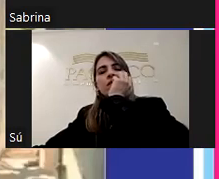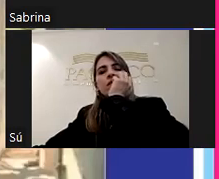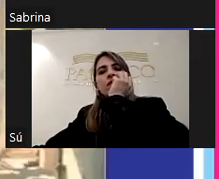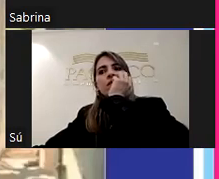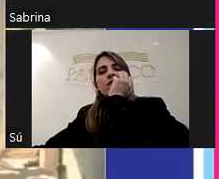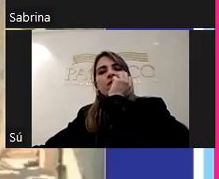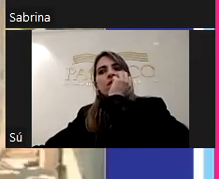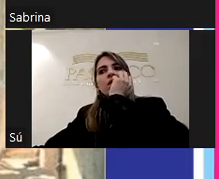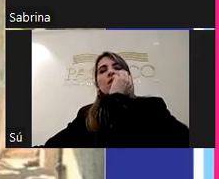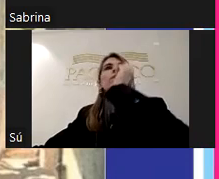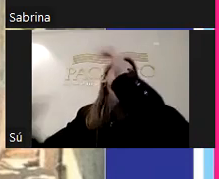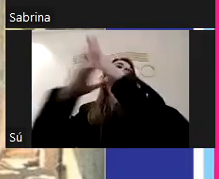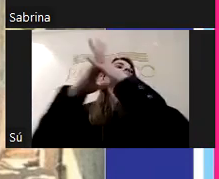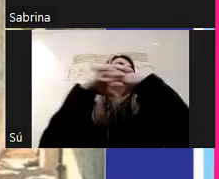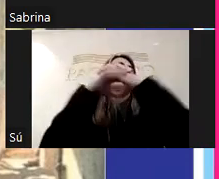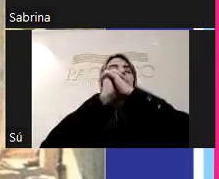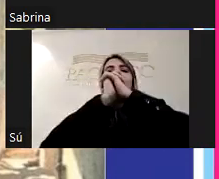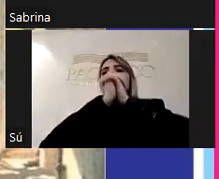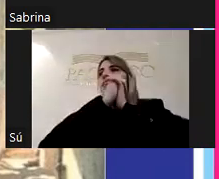Já conta dentro da